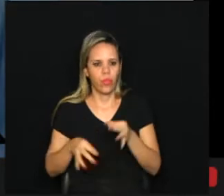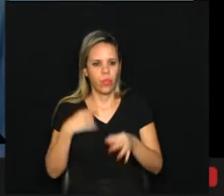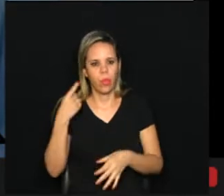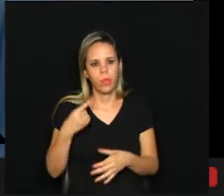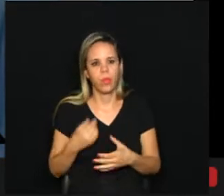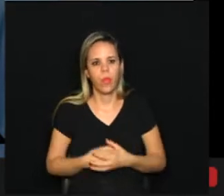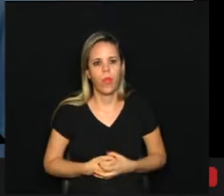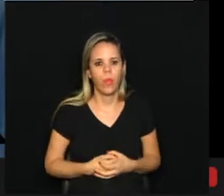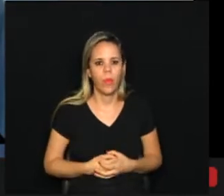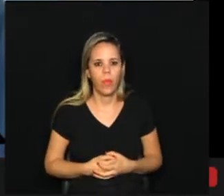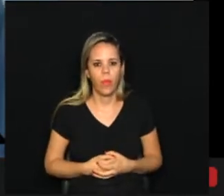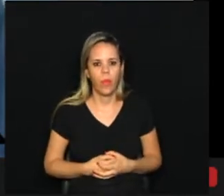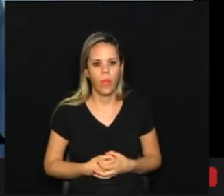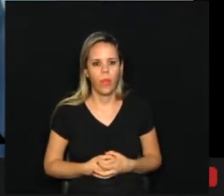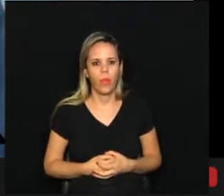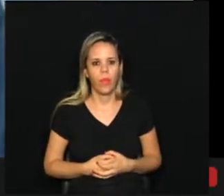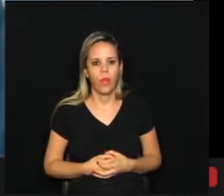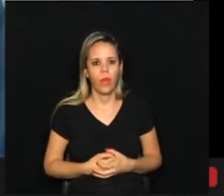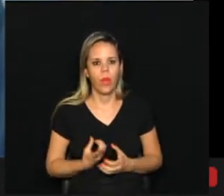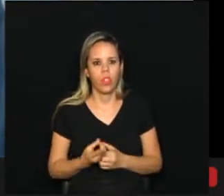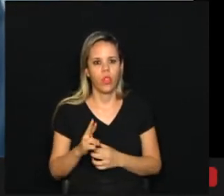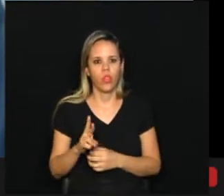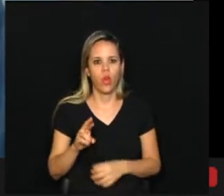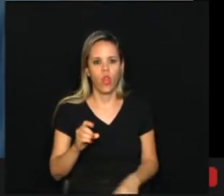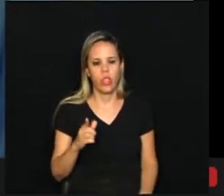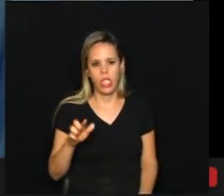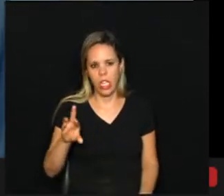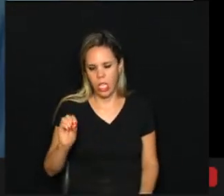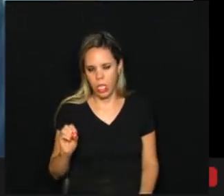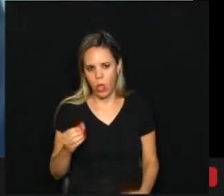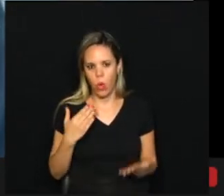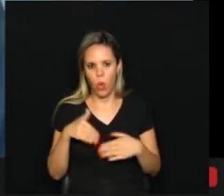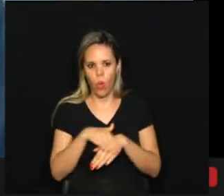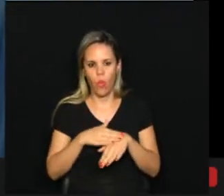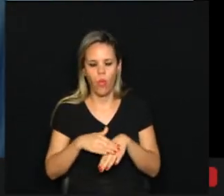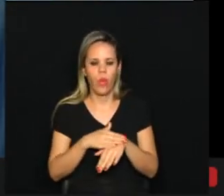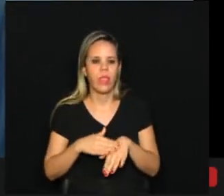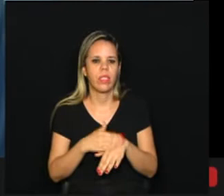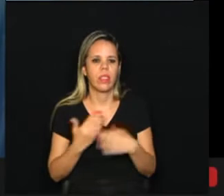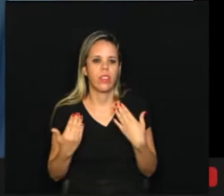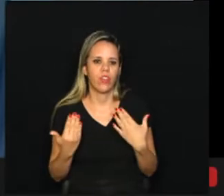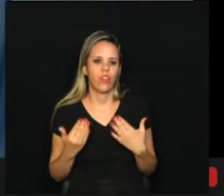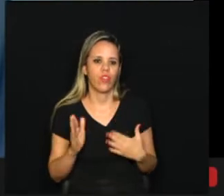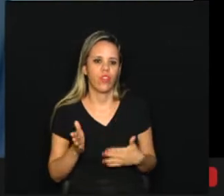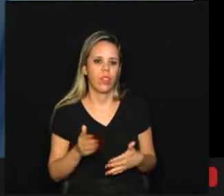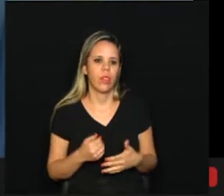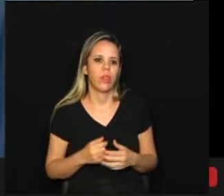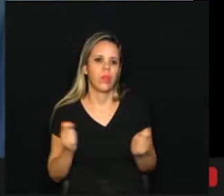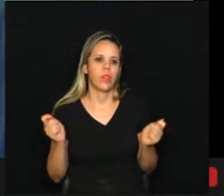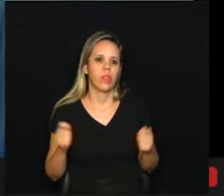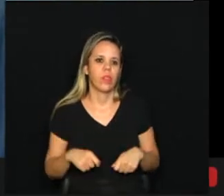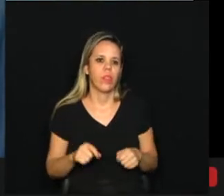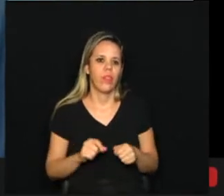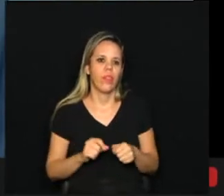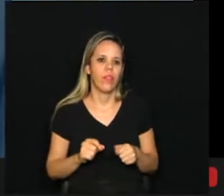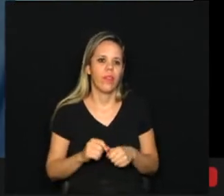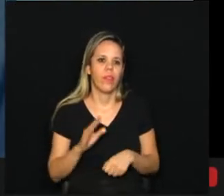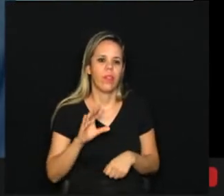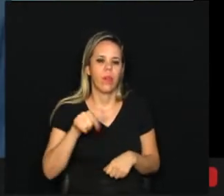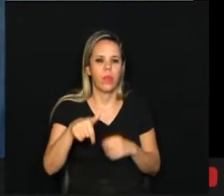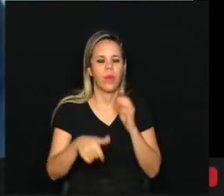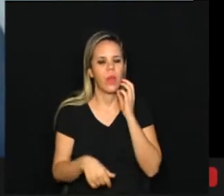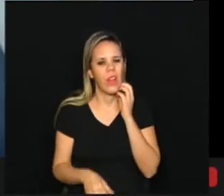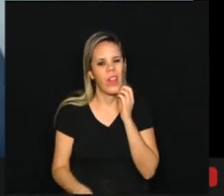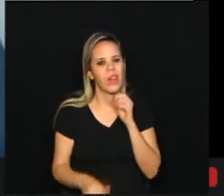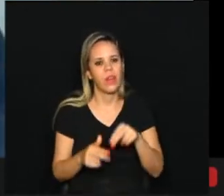né, através aí da promotoria do doutor Rodrigo. Eu até conversei com o doutor Rodrigo para ver se era possível ser um pouco mais tarde,